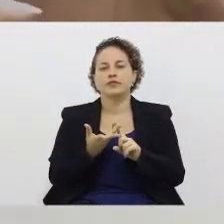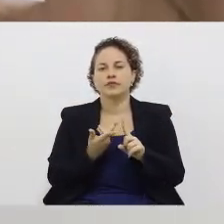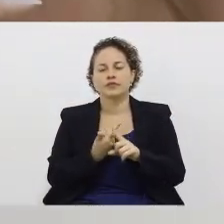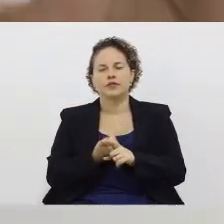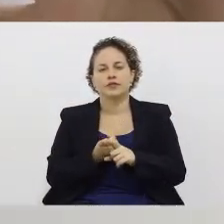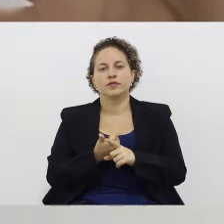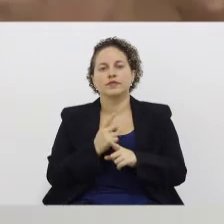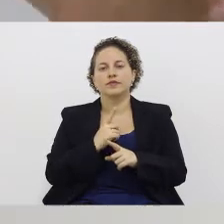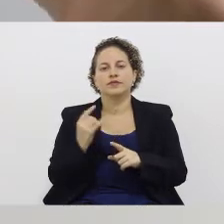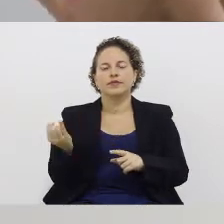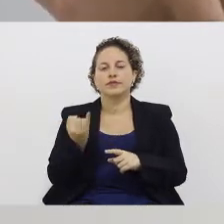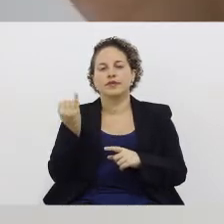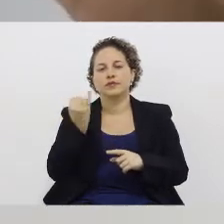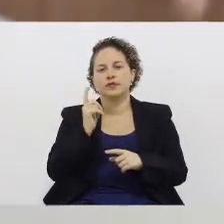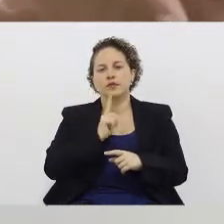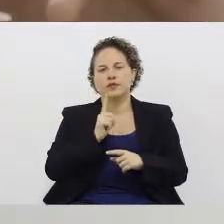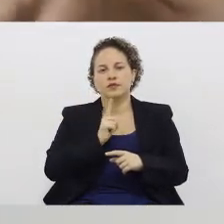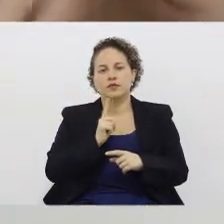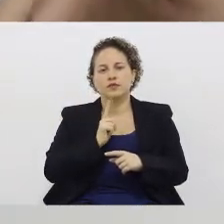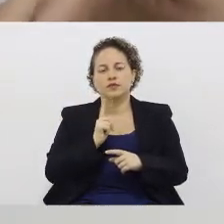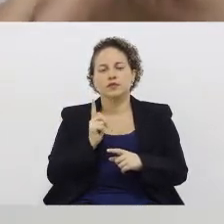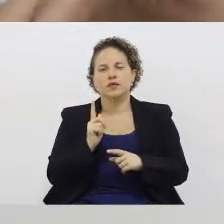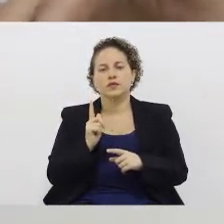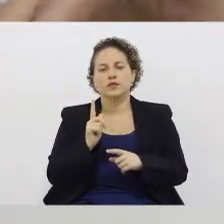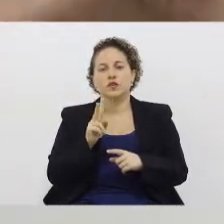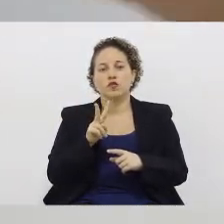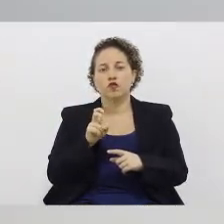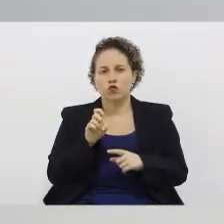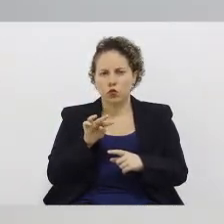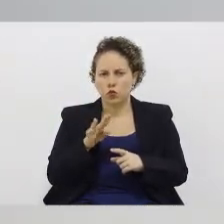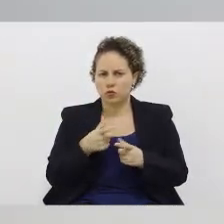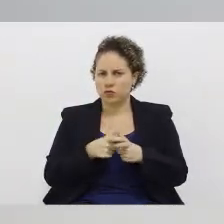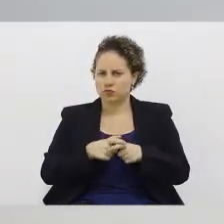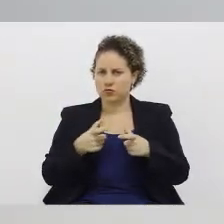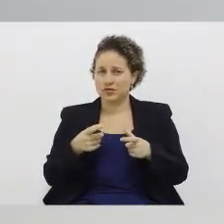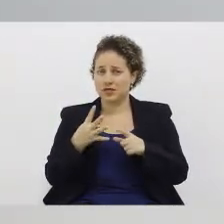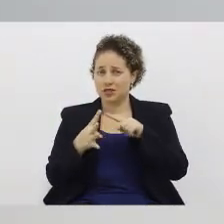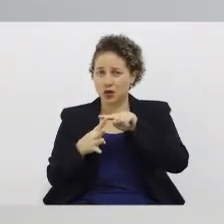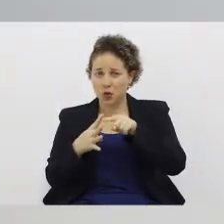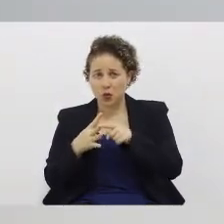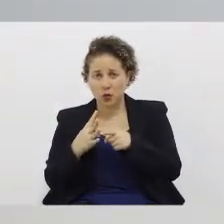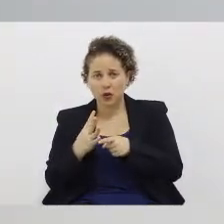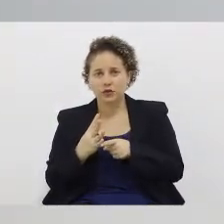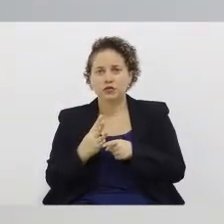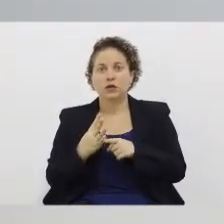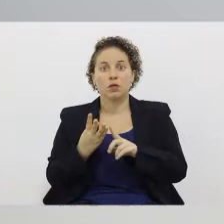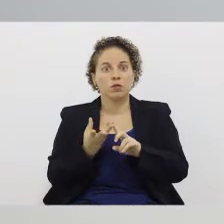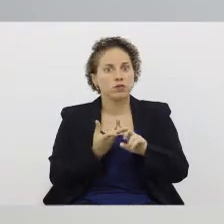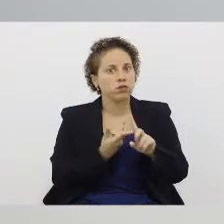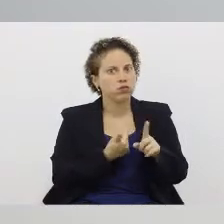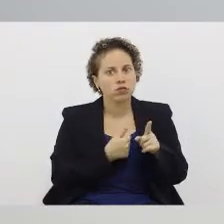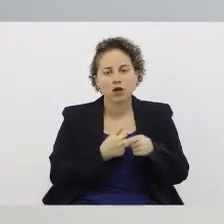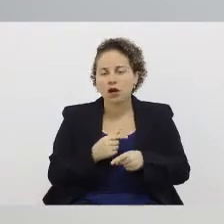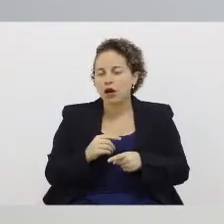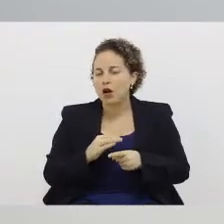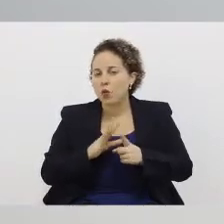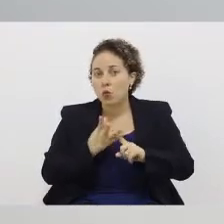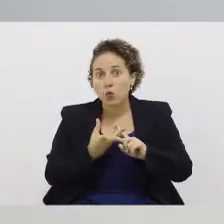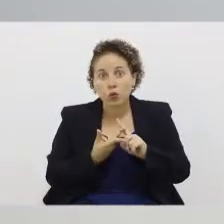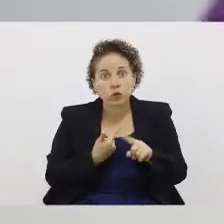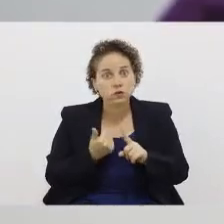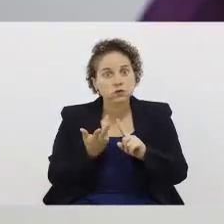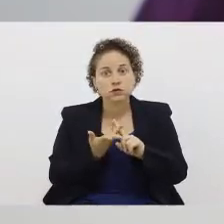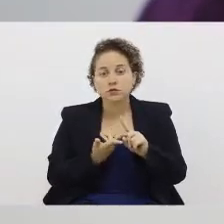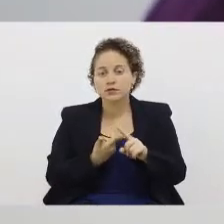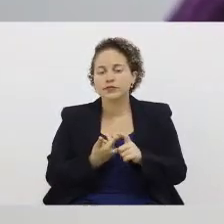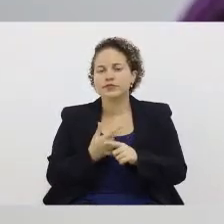seja, itens de grande volume, mas temos apenas 4 itens. E aqui nós temos vários itens de pequeno